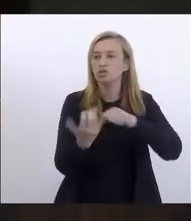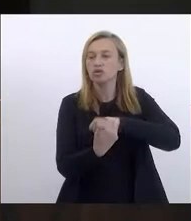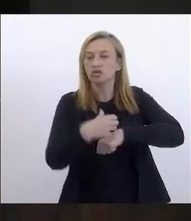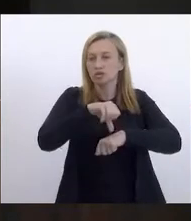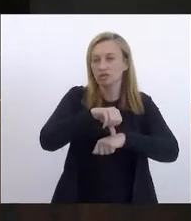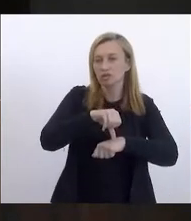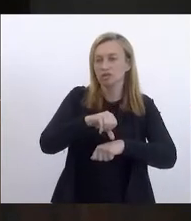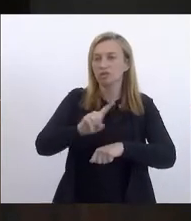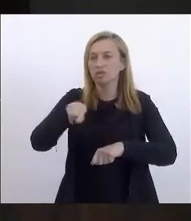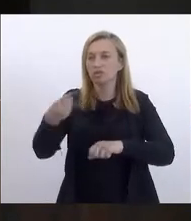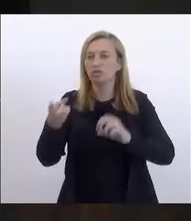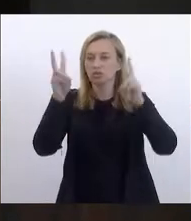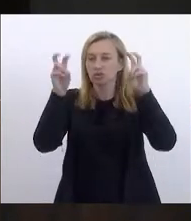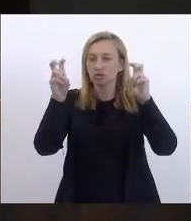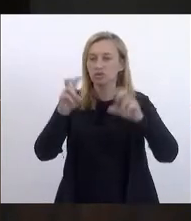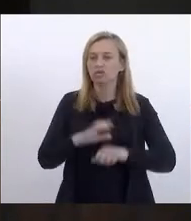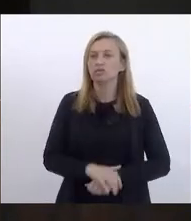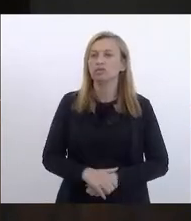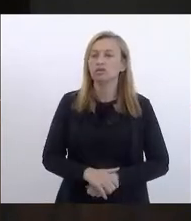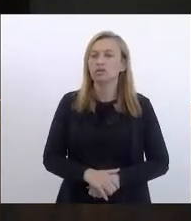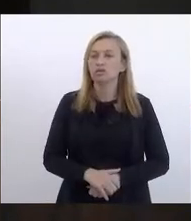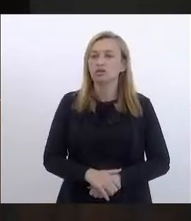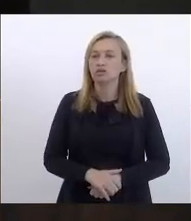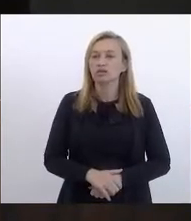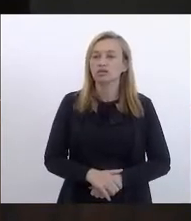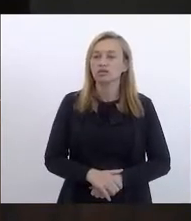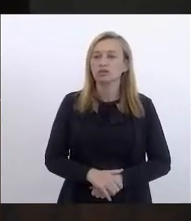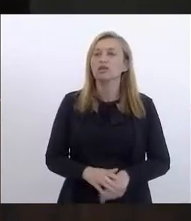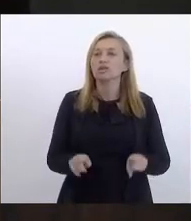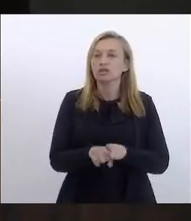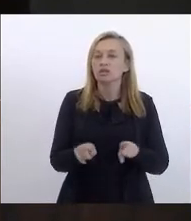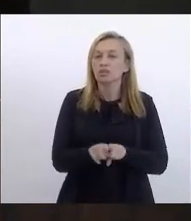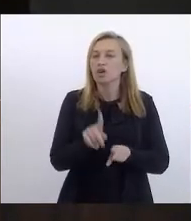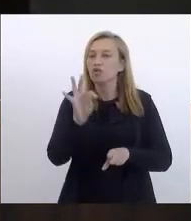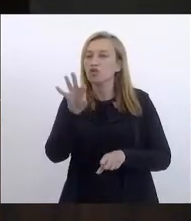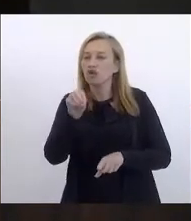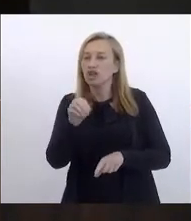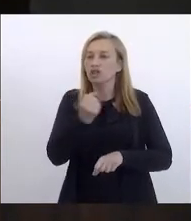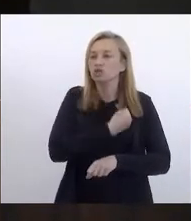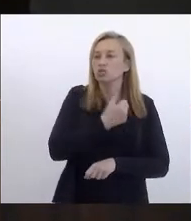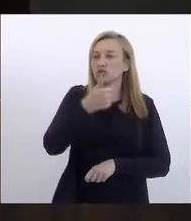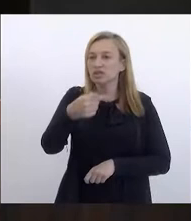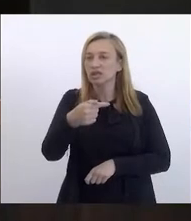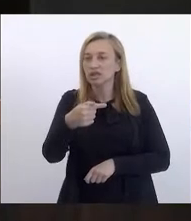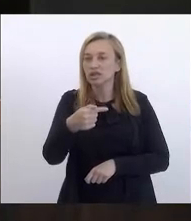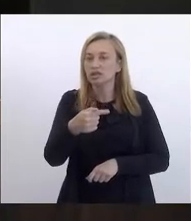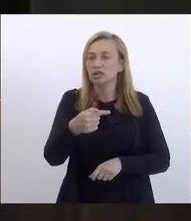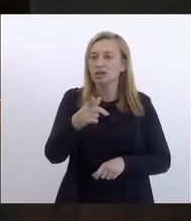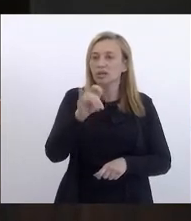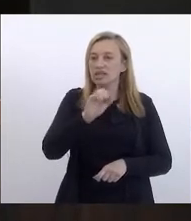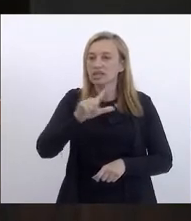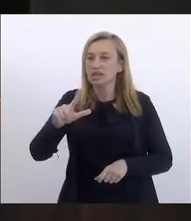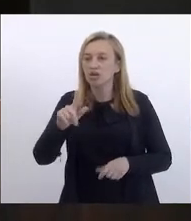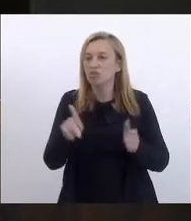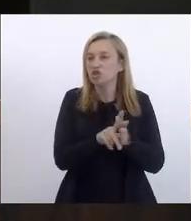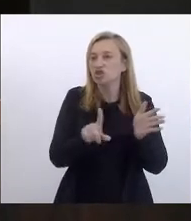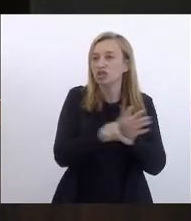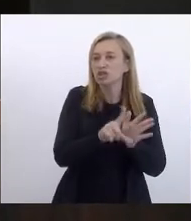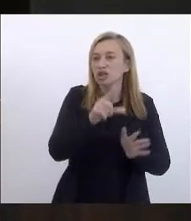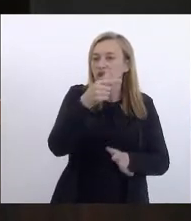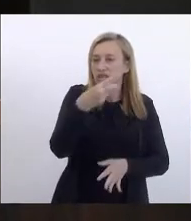e da outra providência também o veto número 7 veto parcial aposto ao projeto de lei